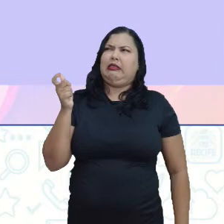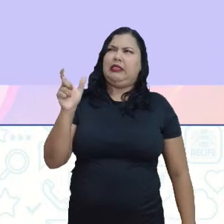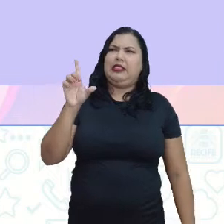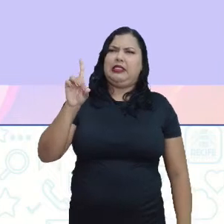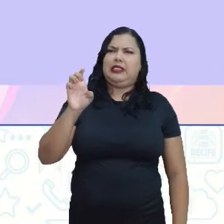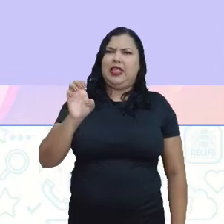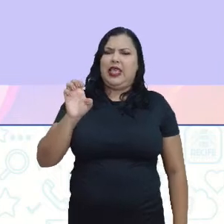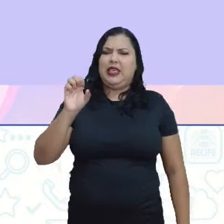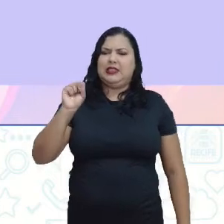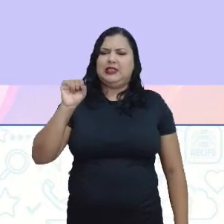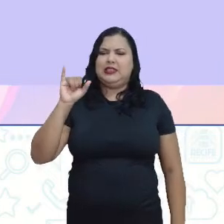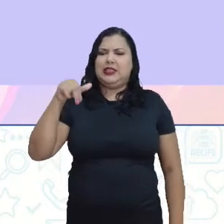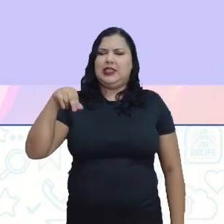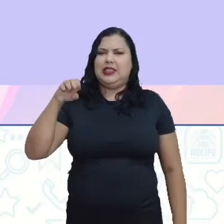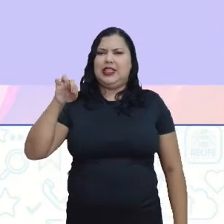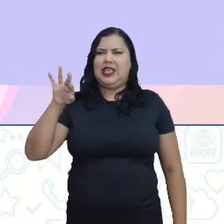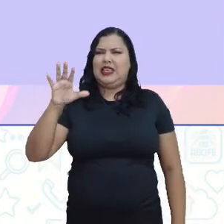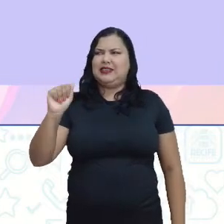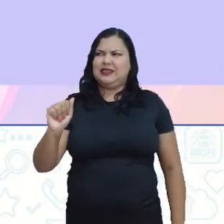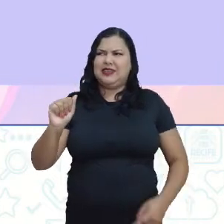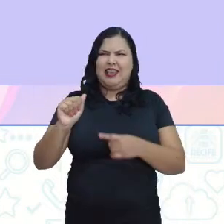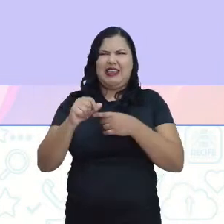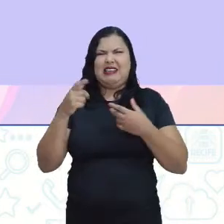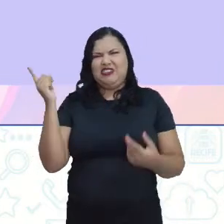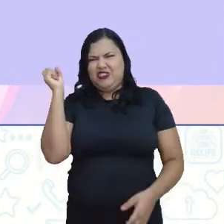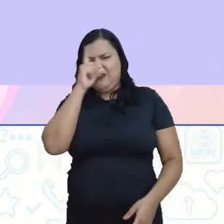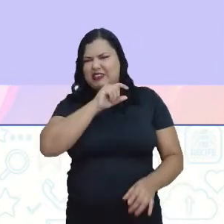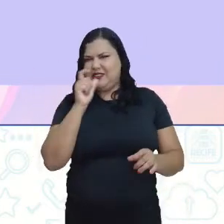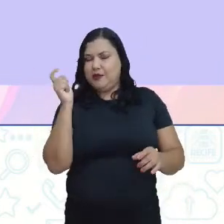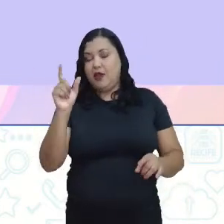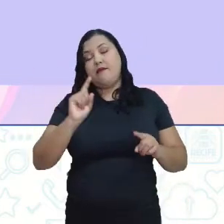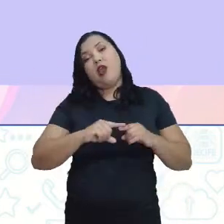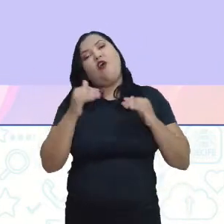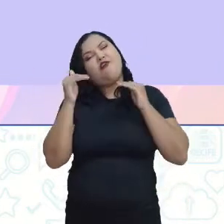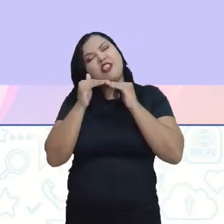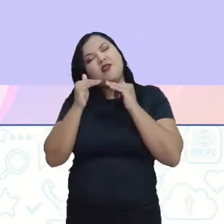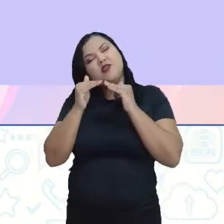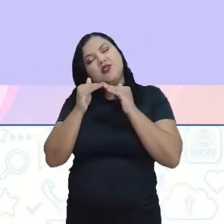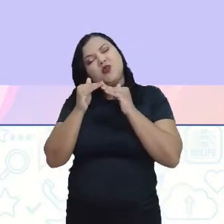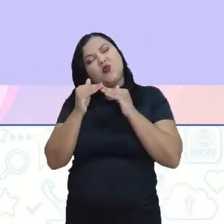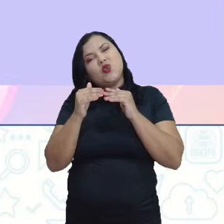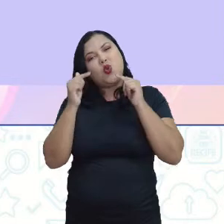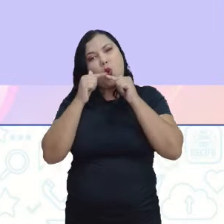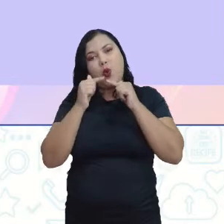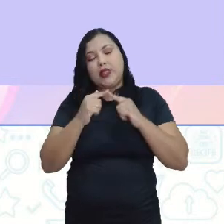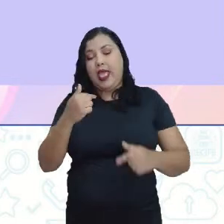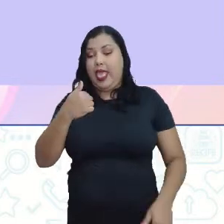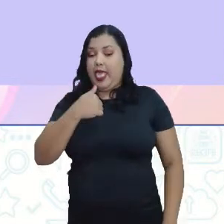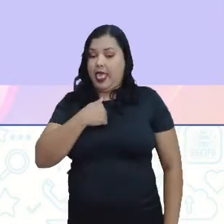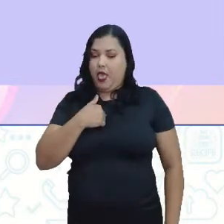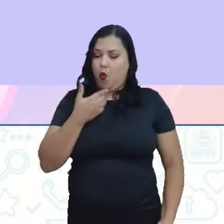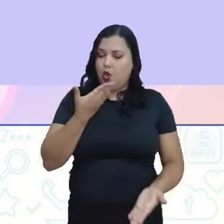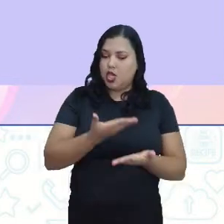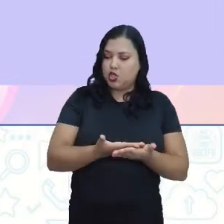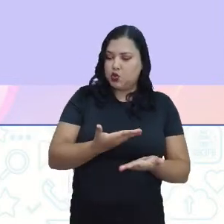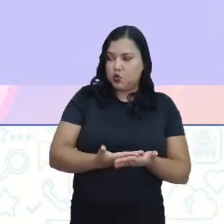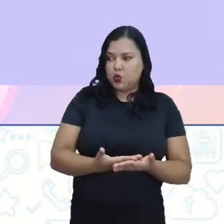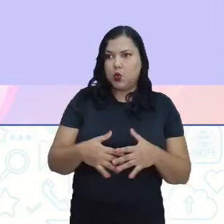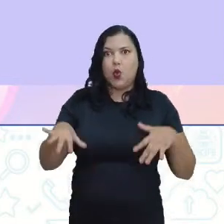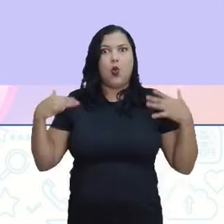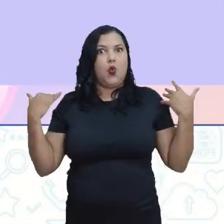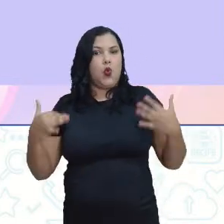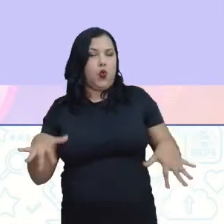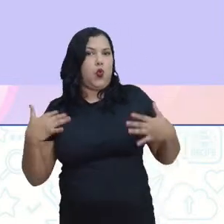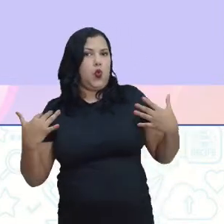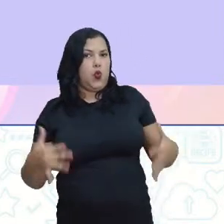complicada. Desinência é aquele finalzinho que concordem com a pessoa que fala, por exemplo. Eu estudo muito. Então, o verbo